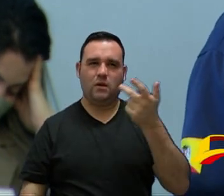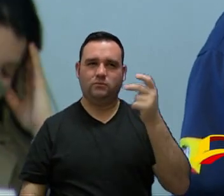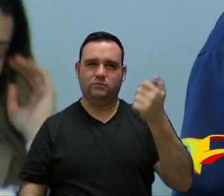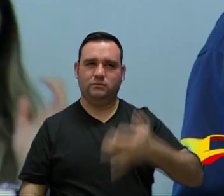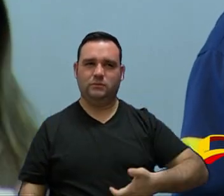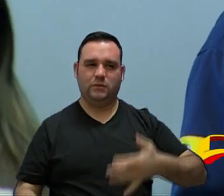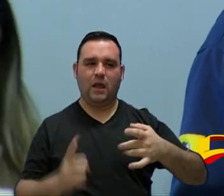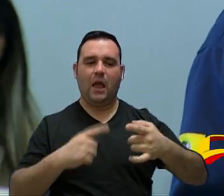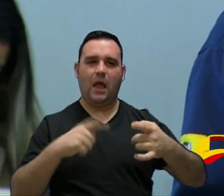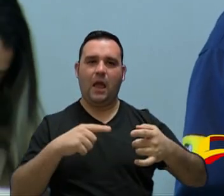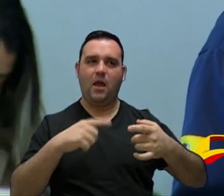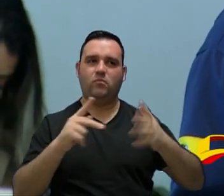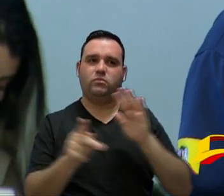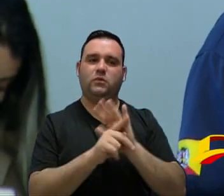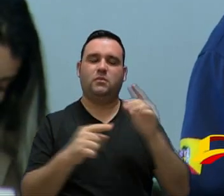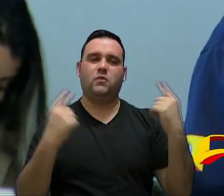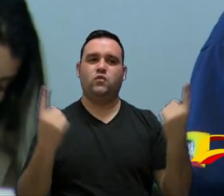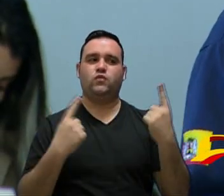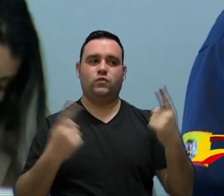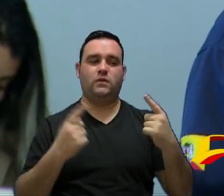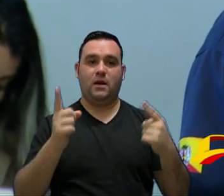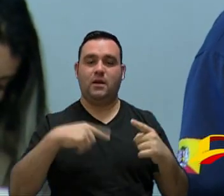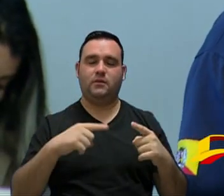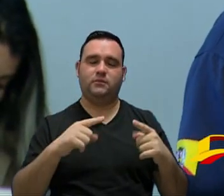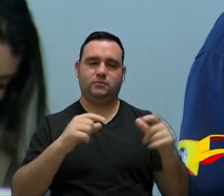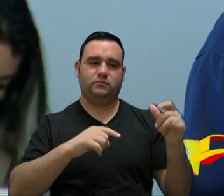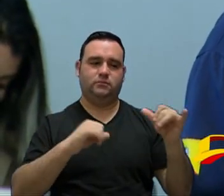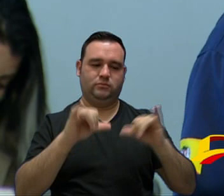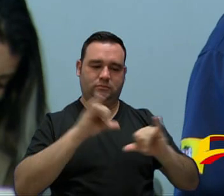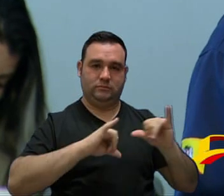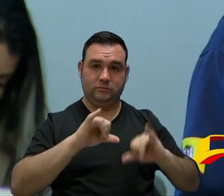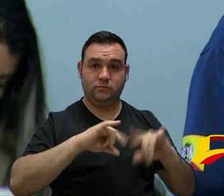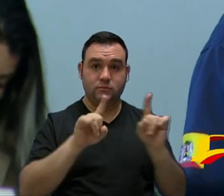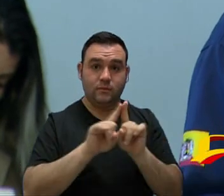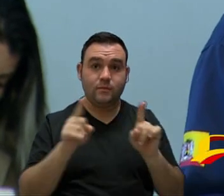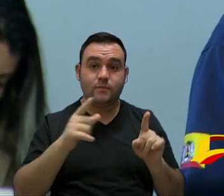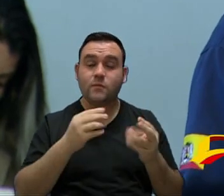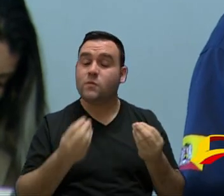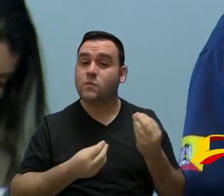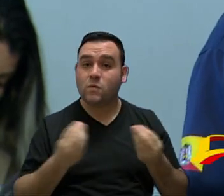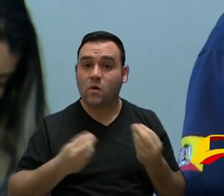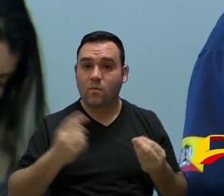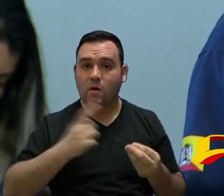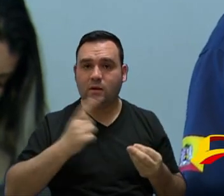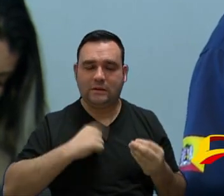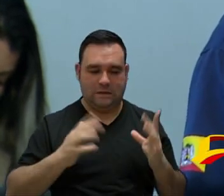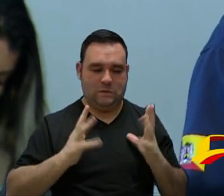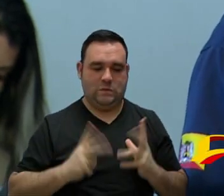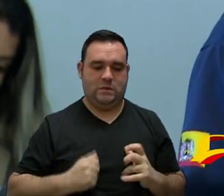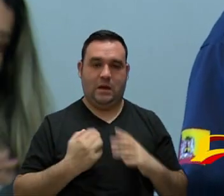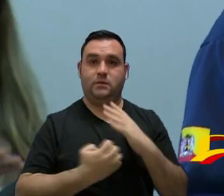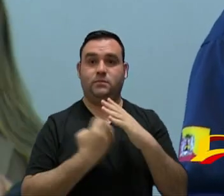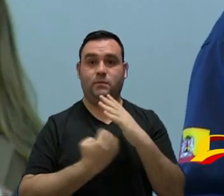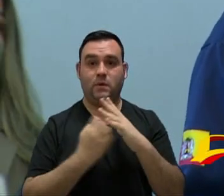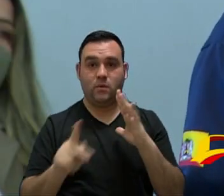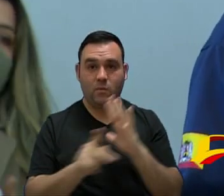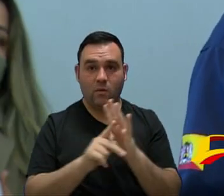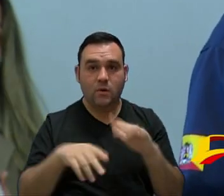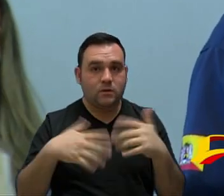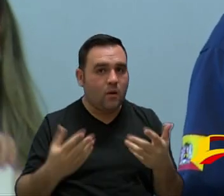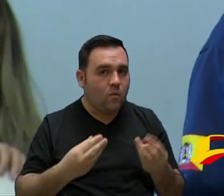de transporte ia pegar a clínica elas estão também sendo feitas a desinfecção por uma empresa